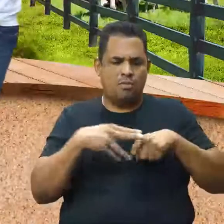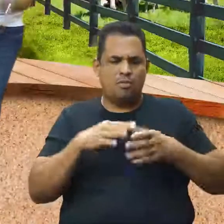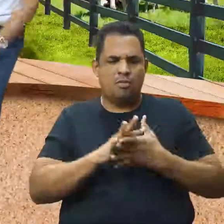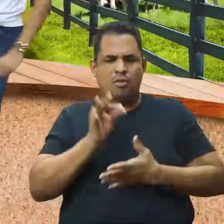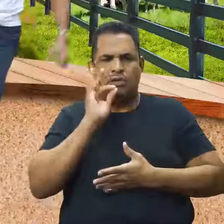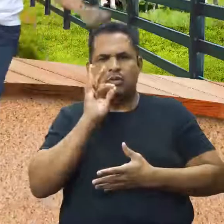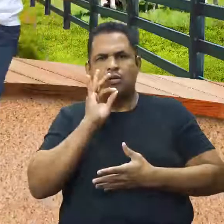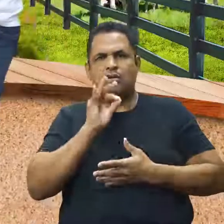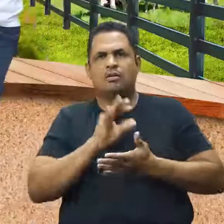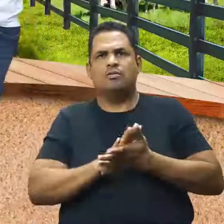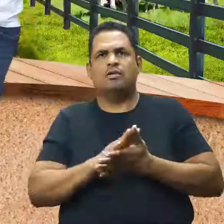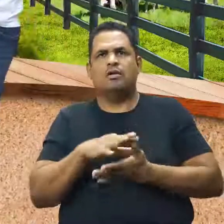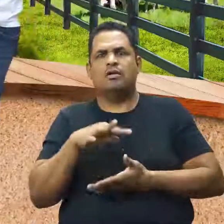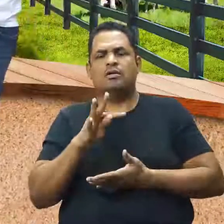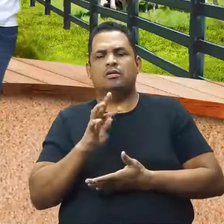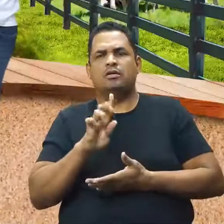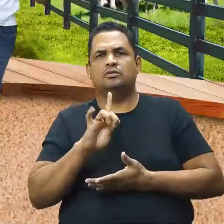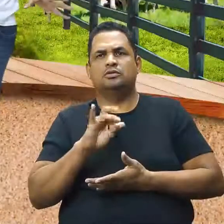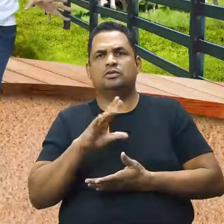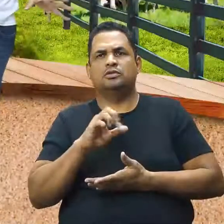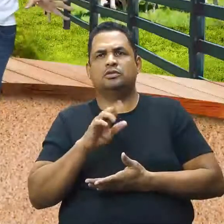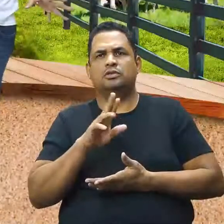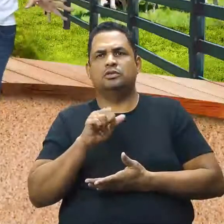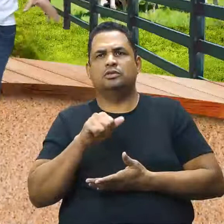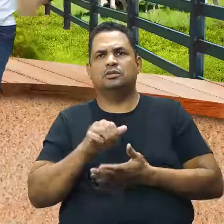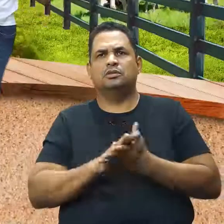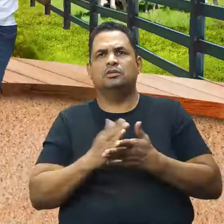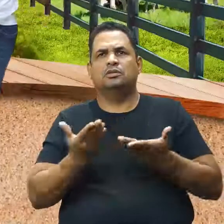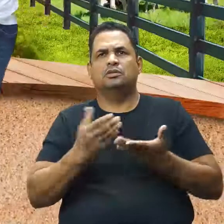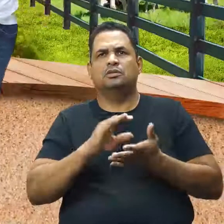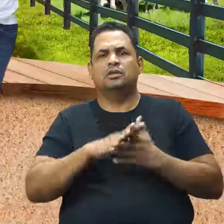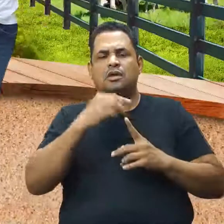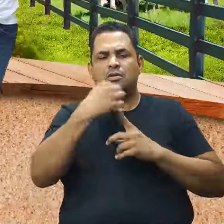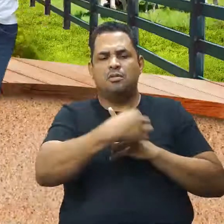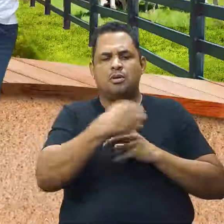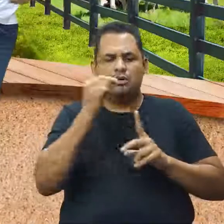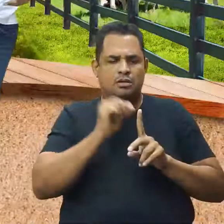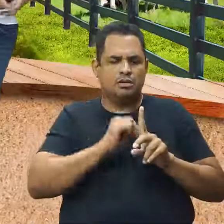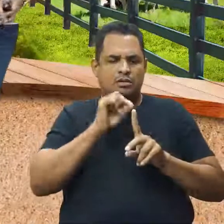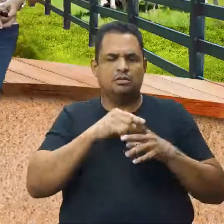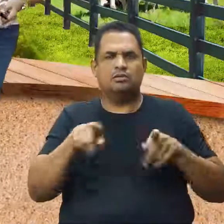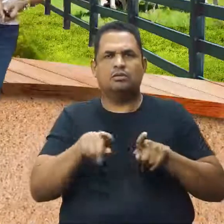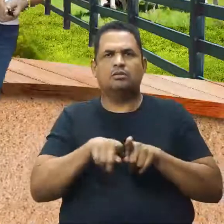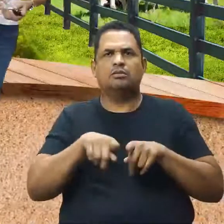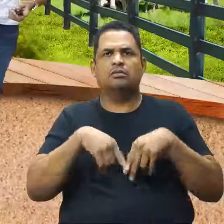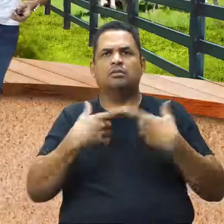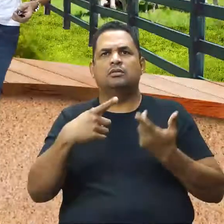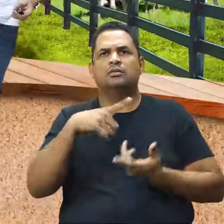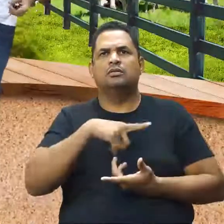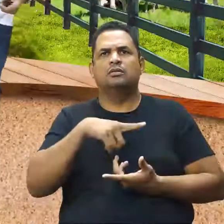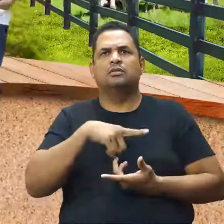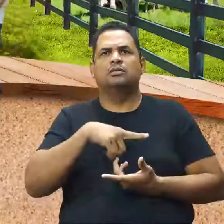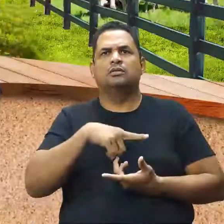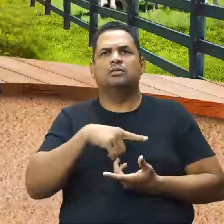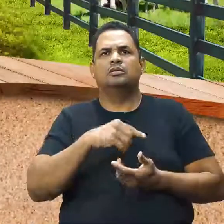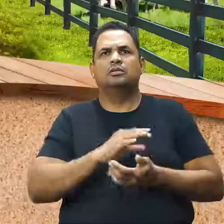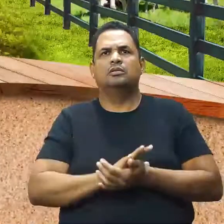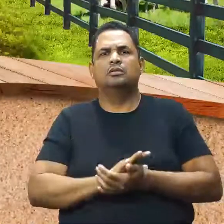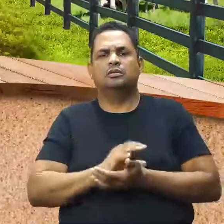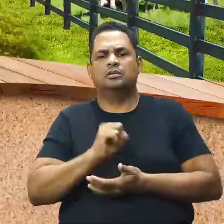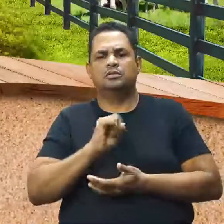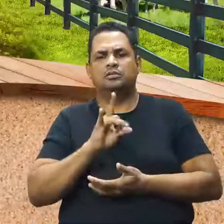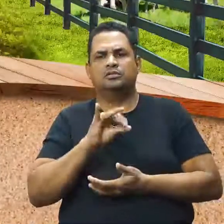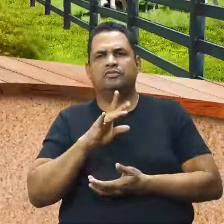café, tangerina, fruticultura, banana, mas também tem a